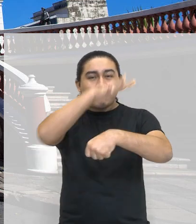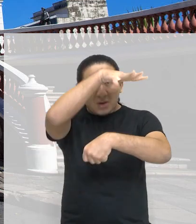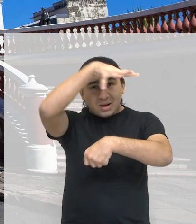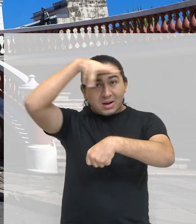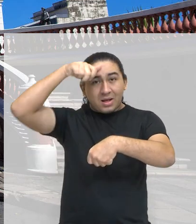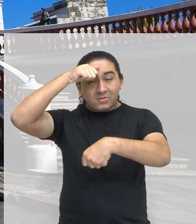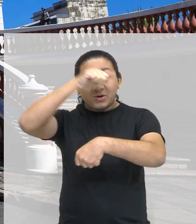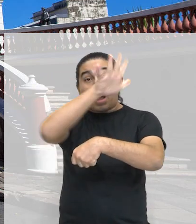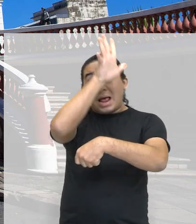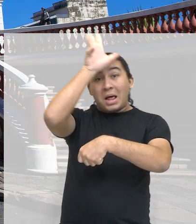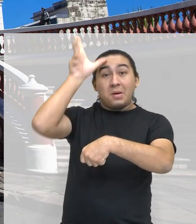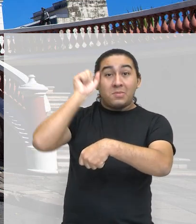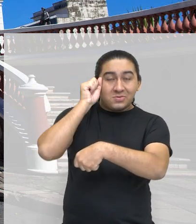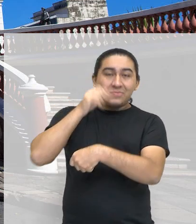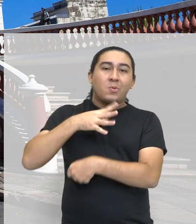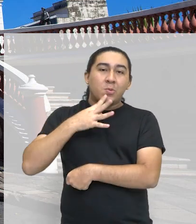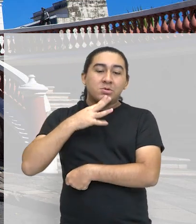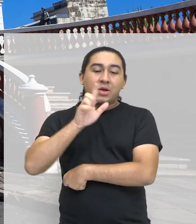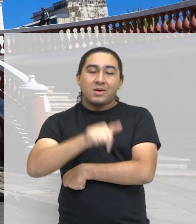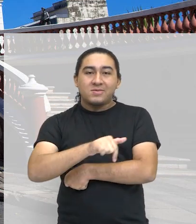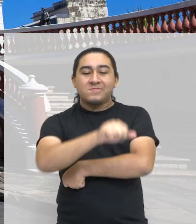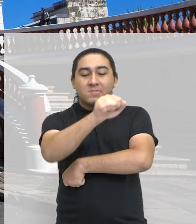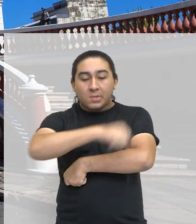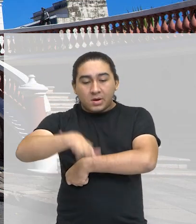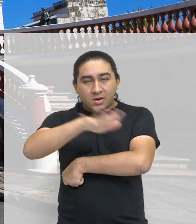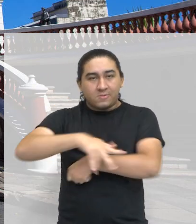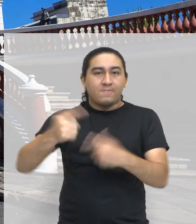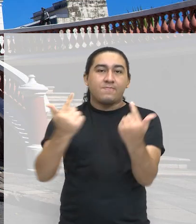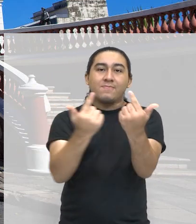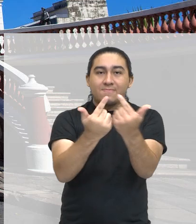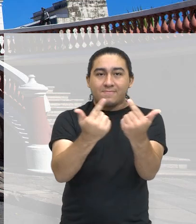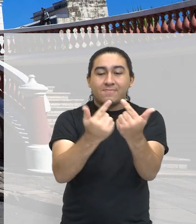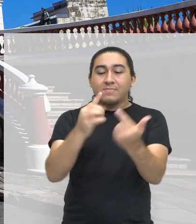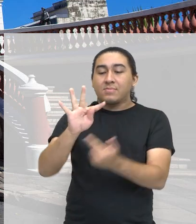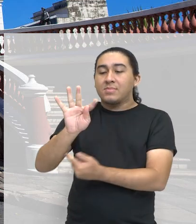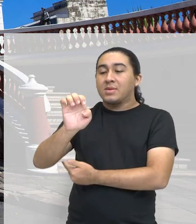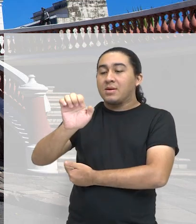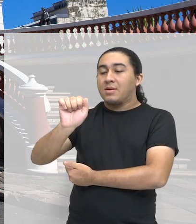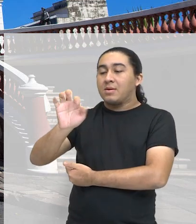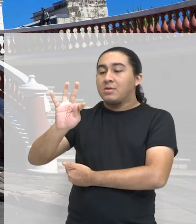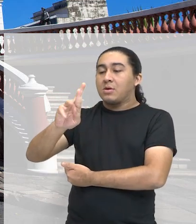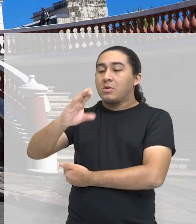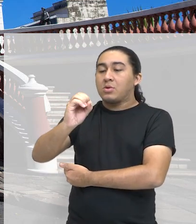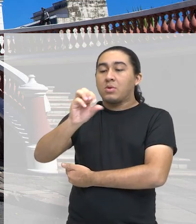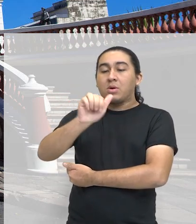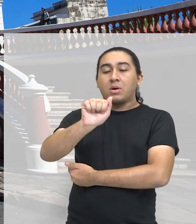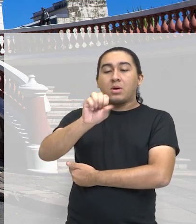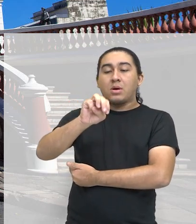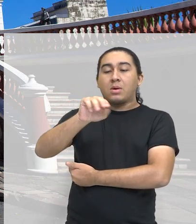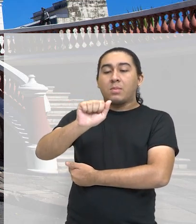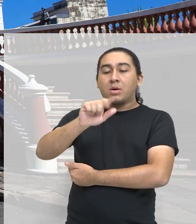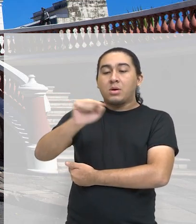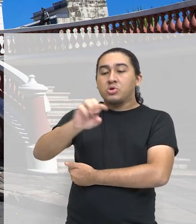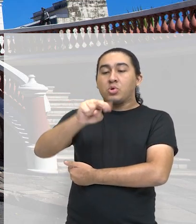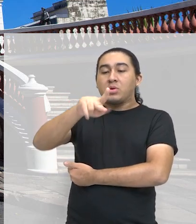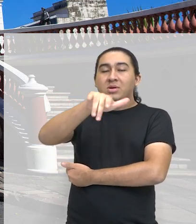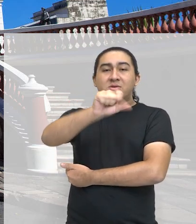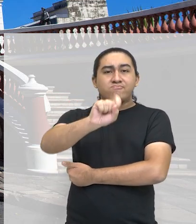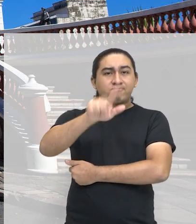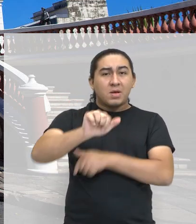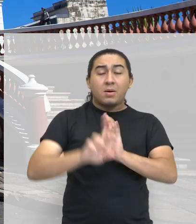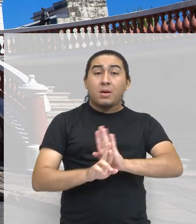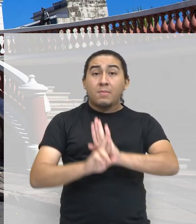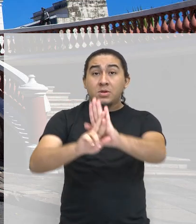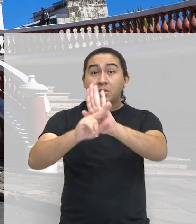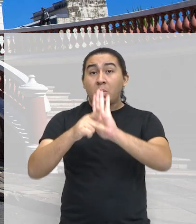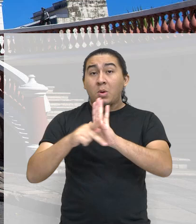Teatro Amazonas, né? Esse monumento, como eu falei para vocês, que representa um período áureo do Amazonas,